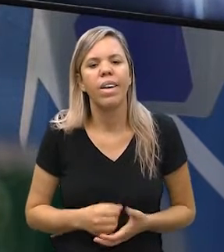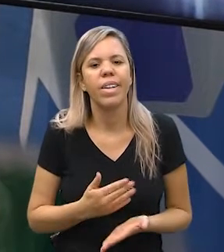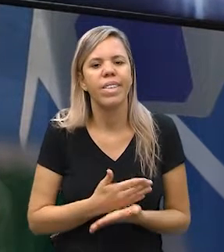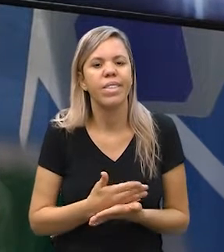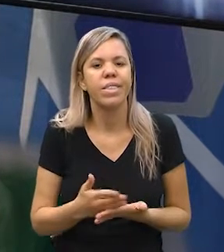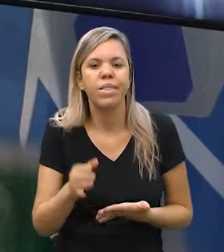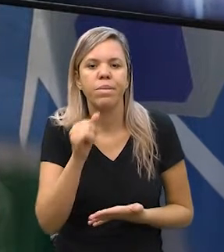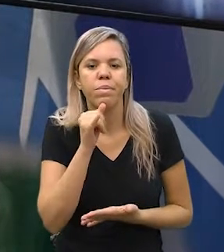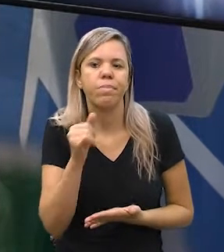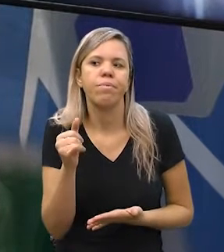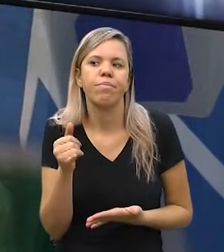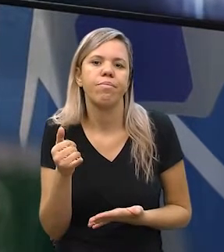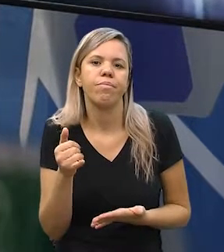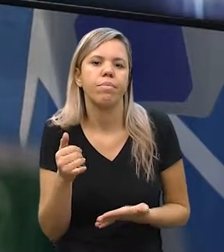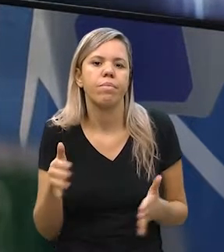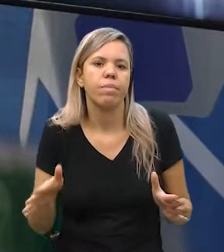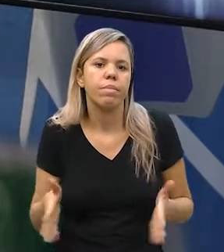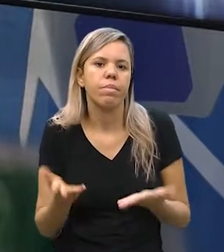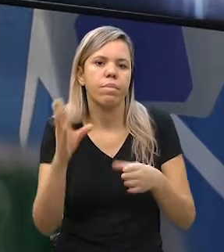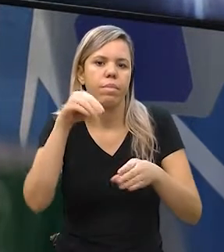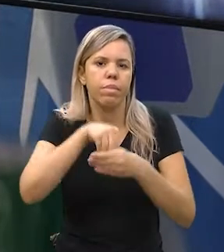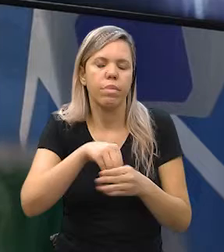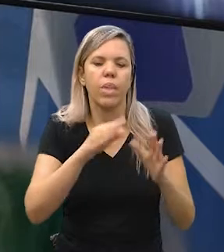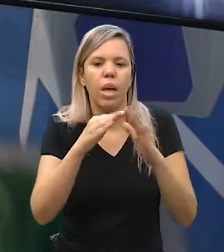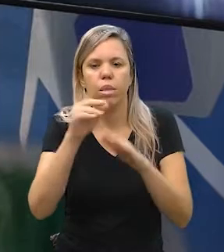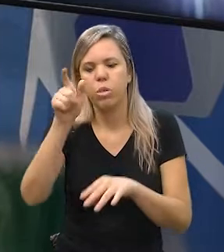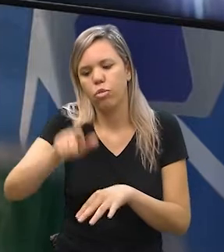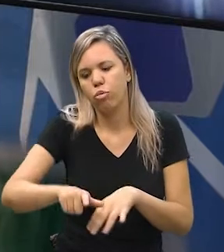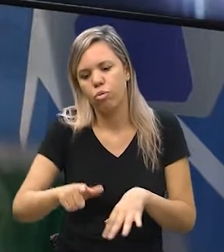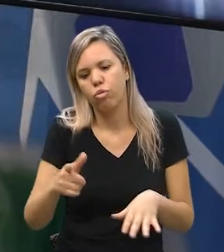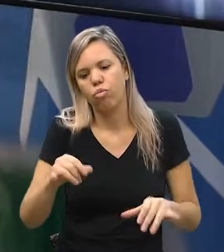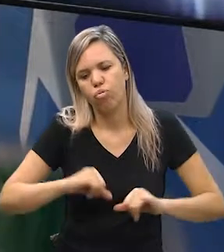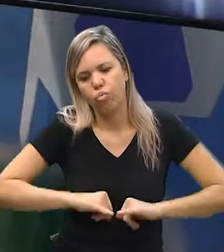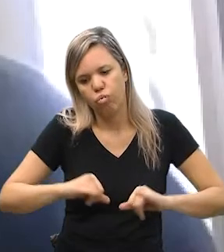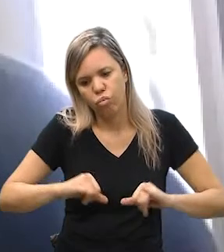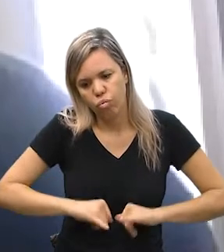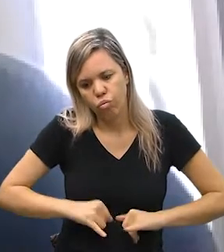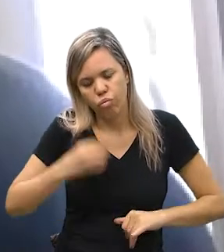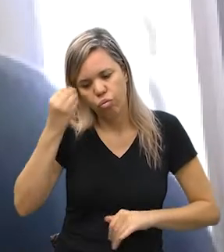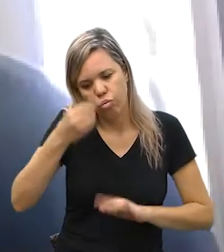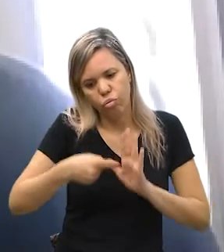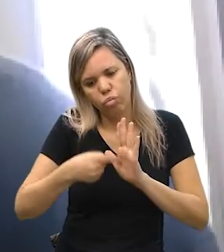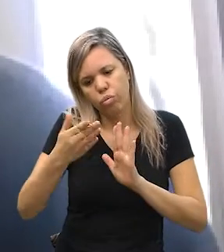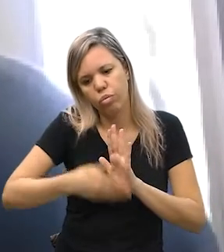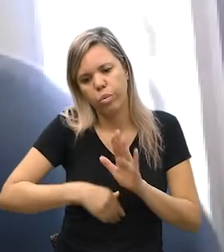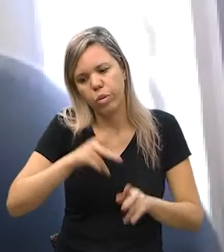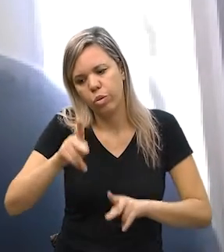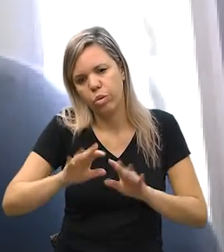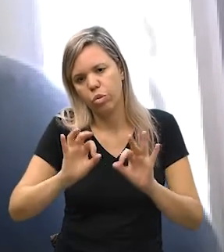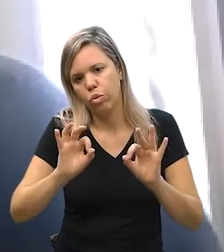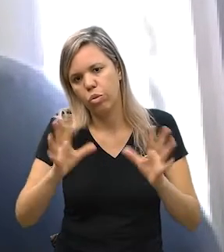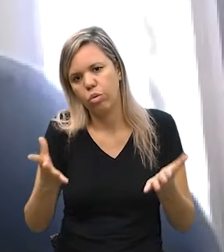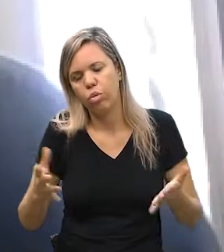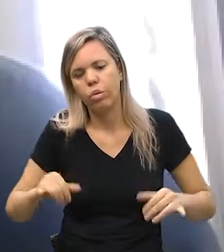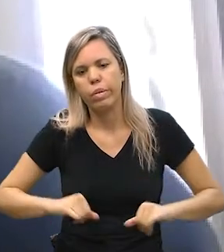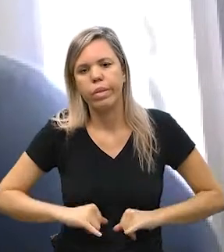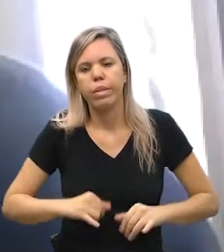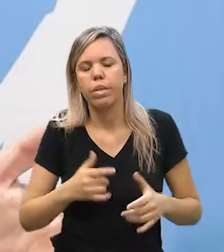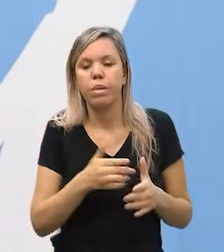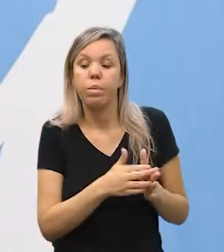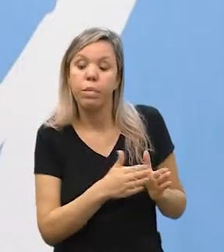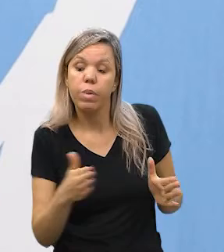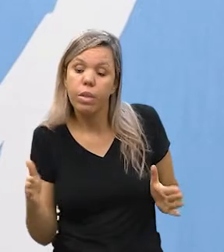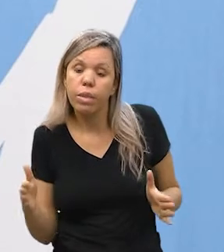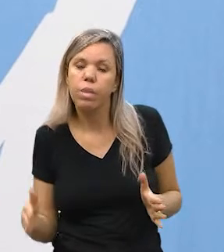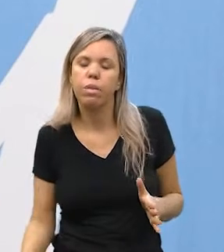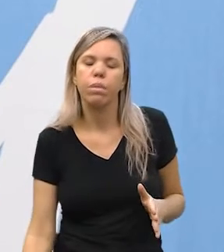entrada, né? Entrar lá dentro da casa daquela pessoa que sofreu aquele tipo de coisa, ou aquela que simplesmente está passando por esse